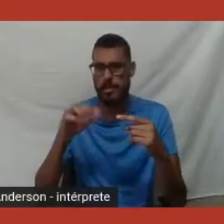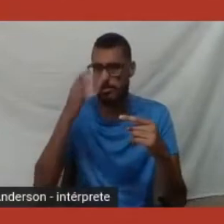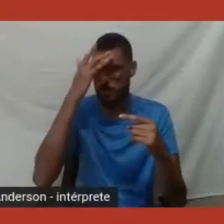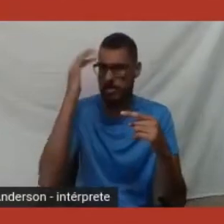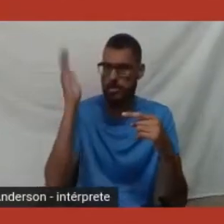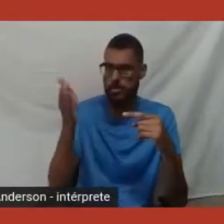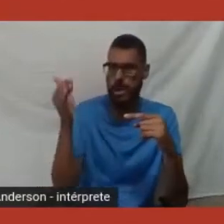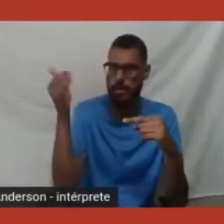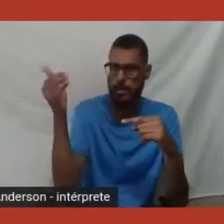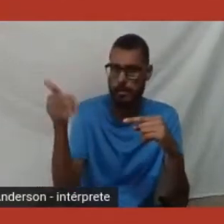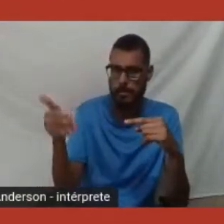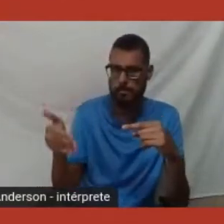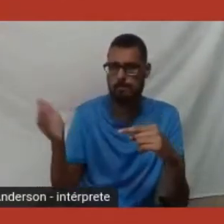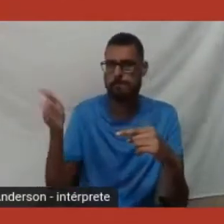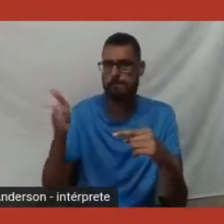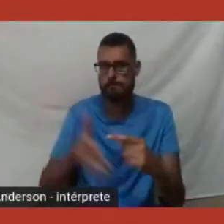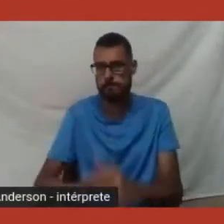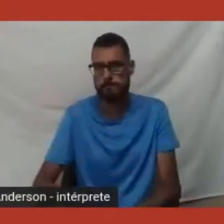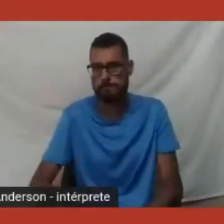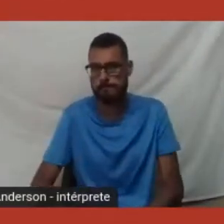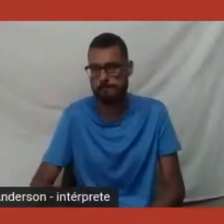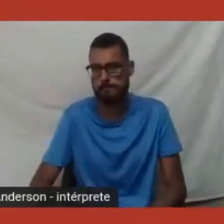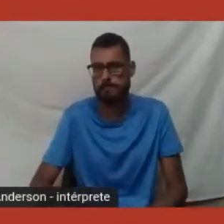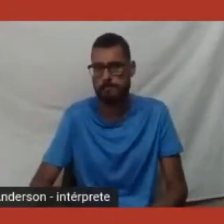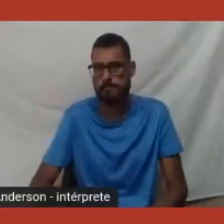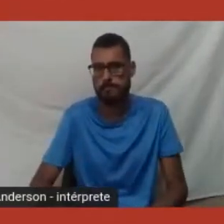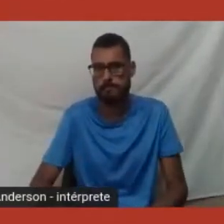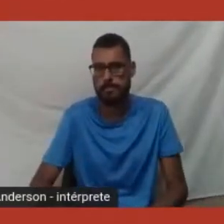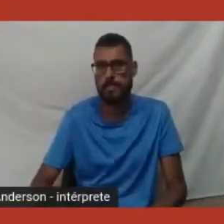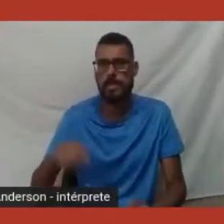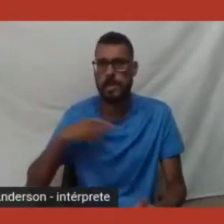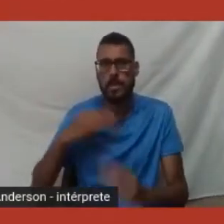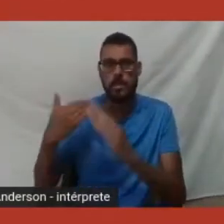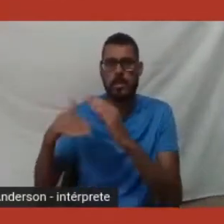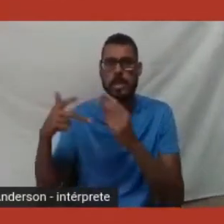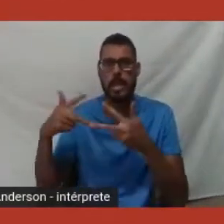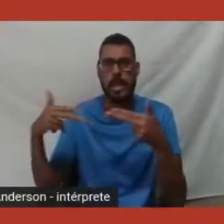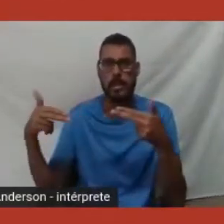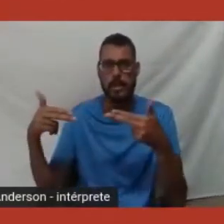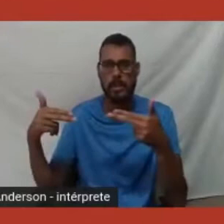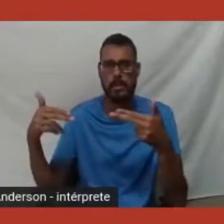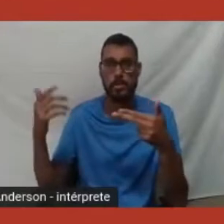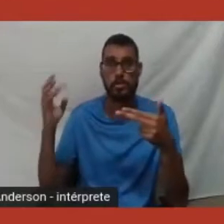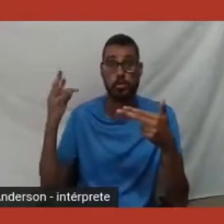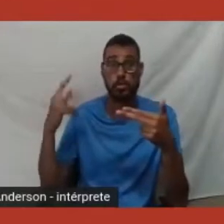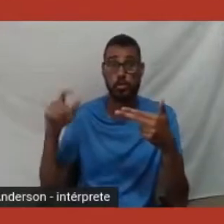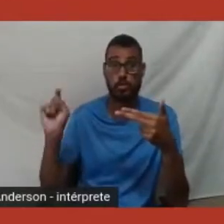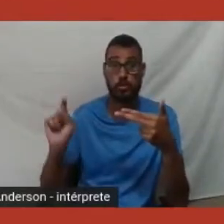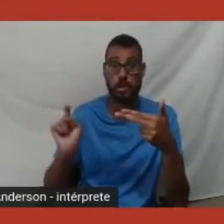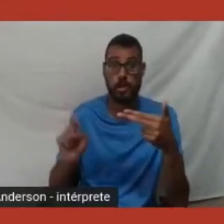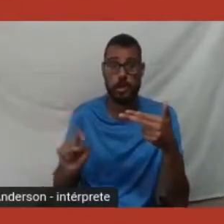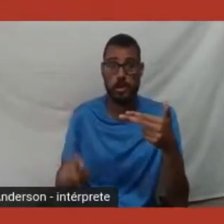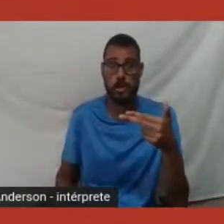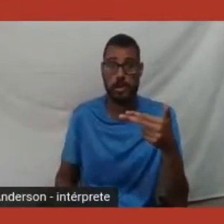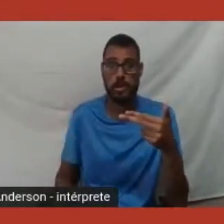ali. Todos na sala, então, clicar nesse último link aqui, das 9h49.